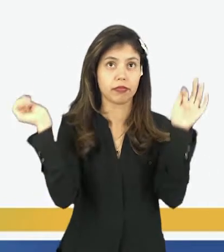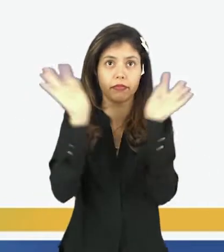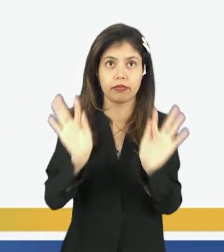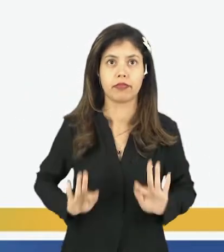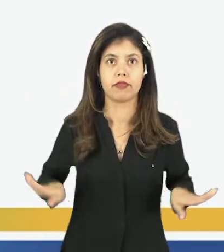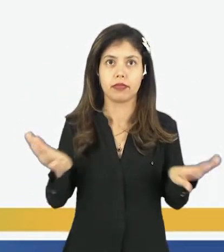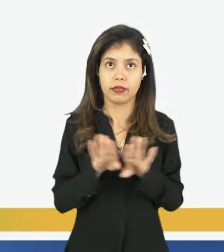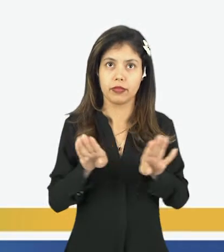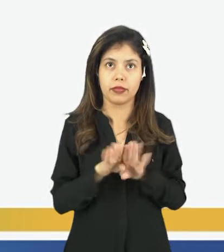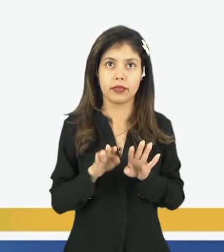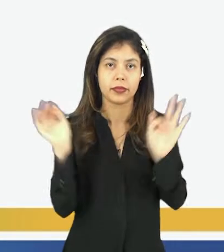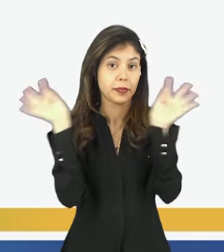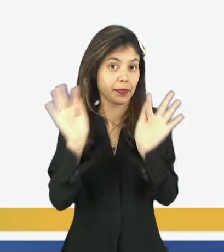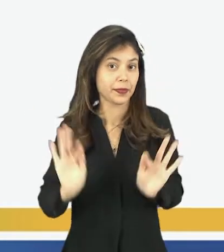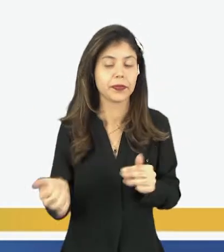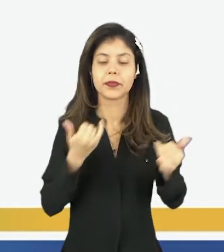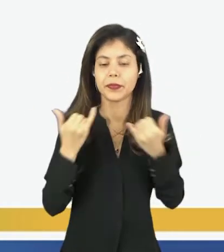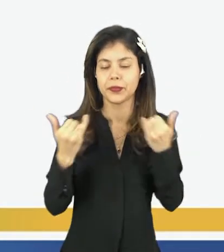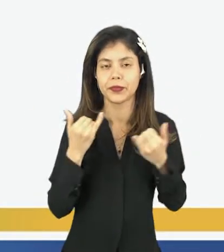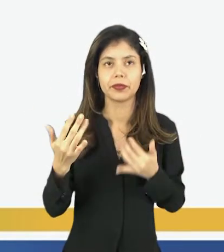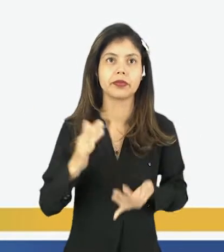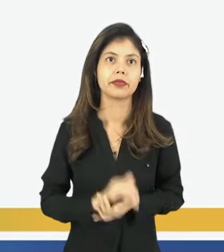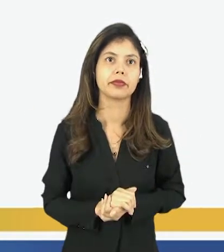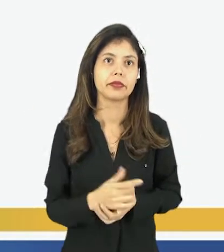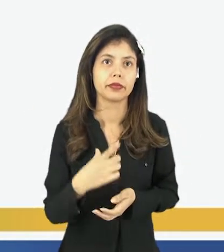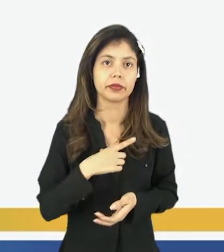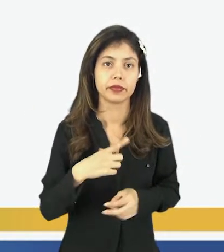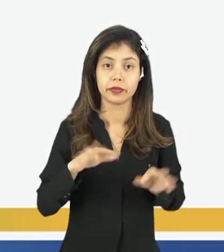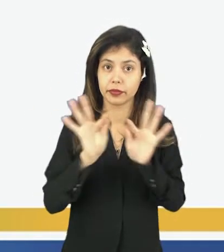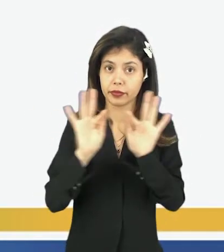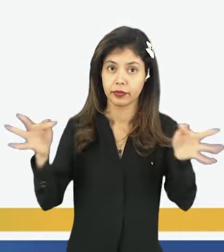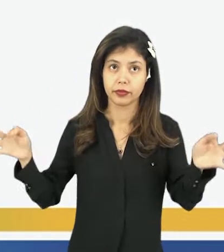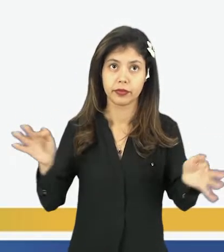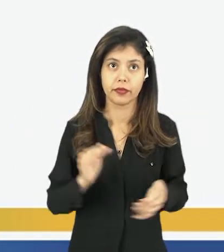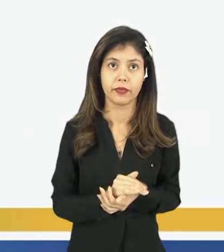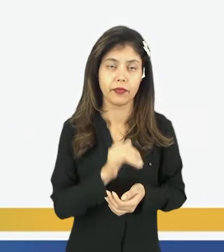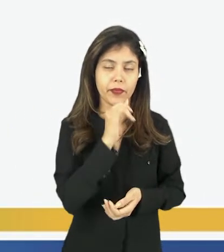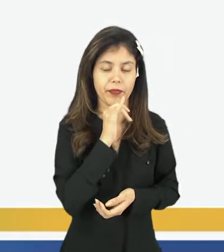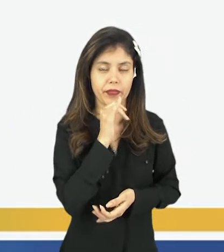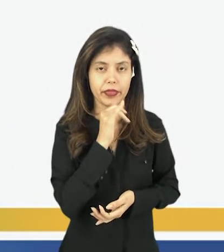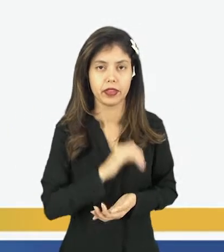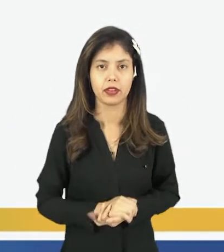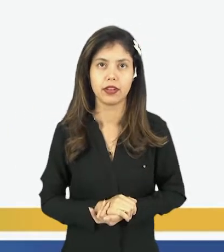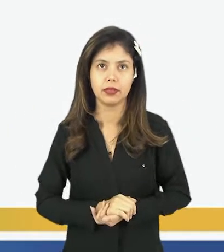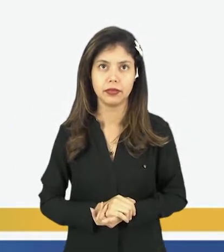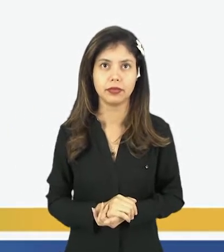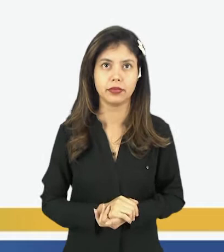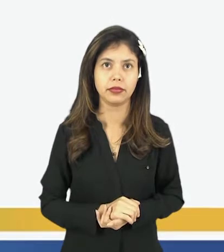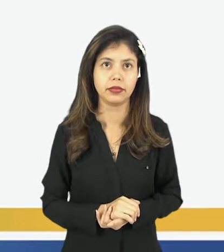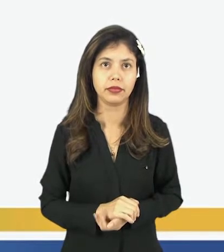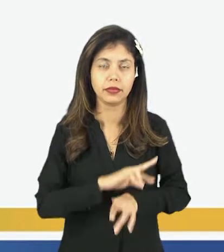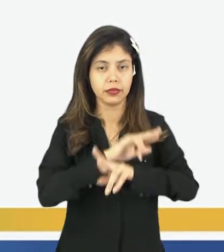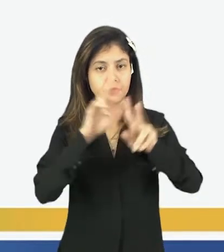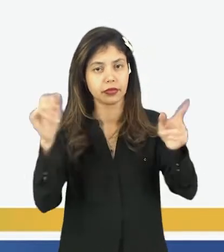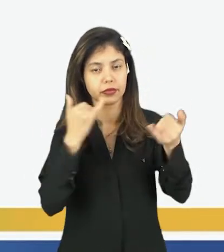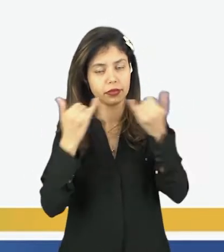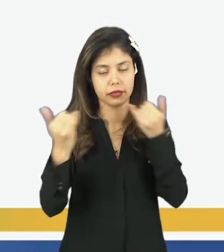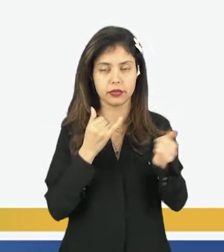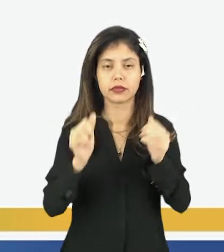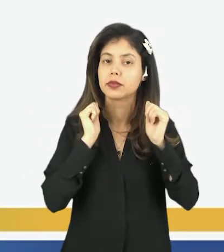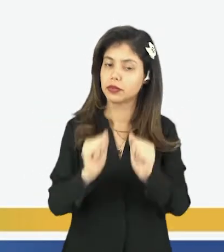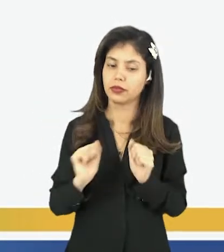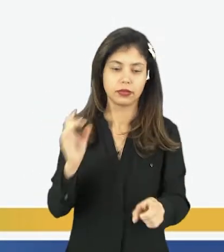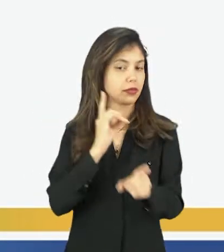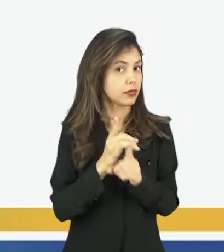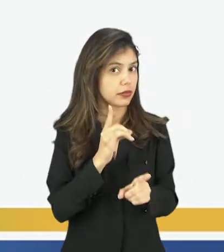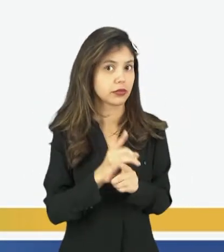tem uma frase, fiquei feliz com essa notícia. Tem até uma frase aí dando como exemplo, tá? Então tem várias informações que a gente pode